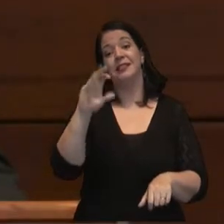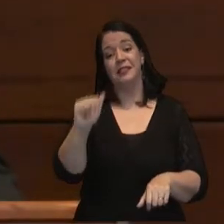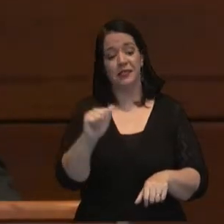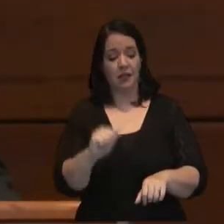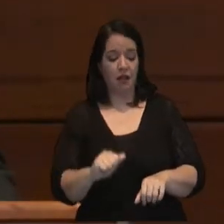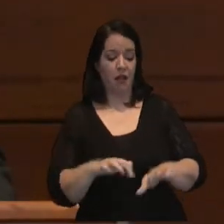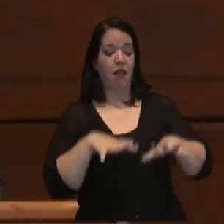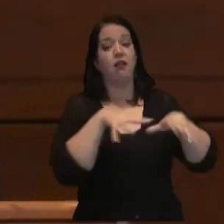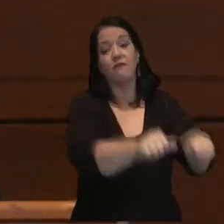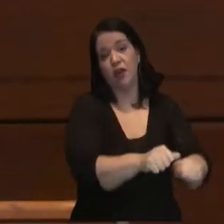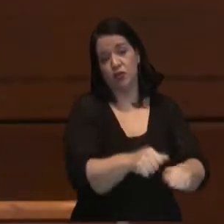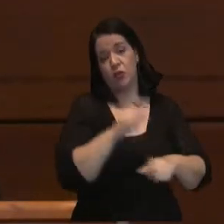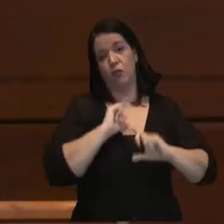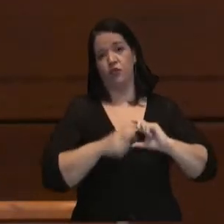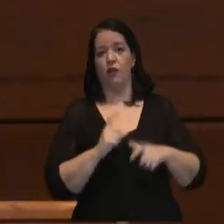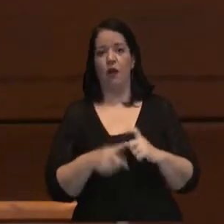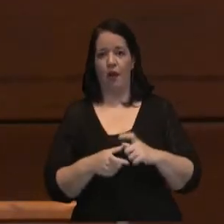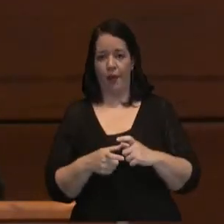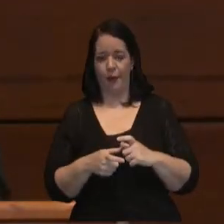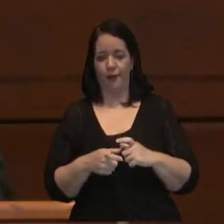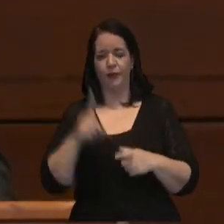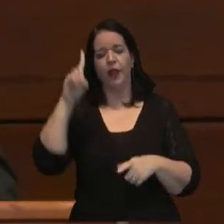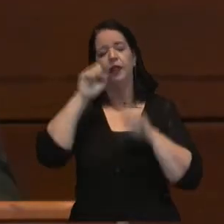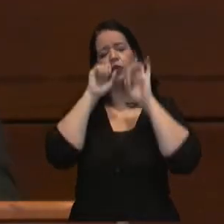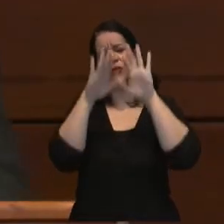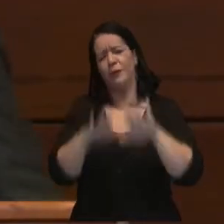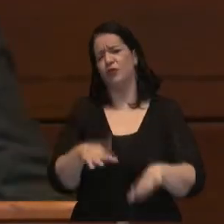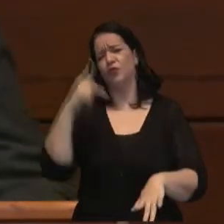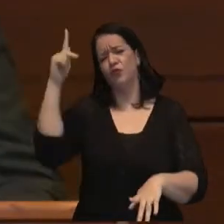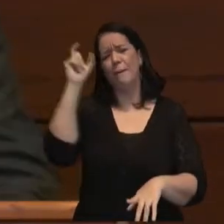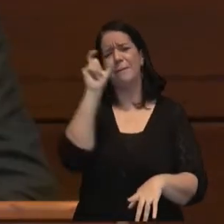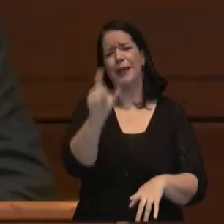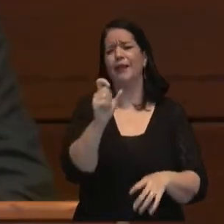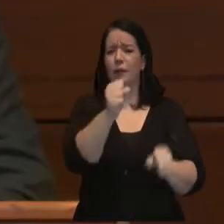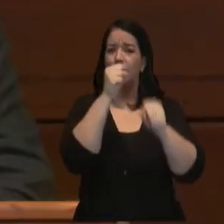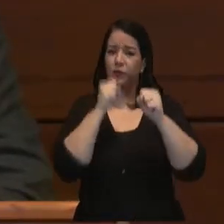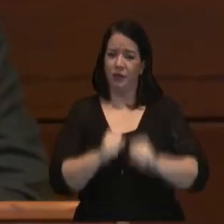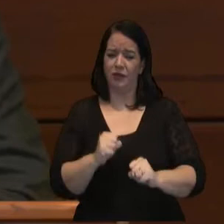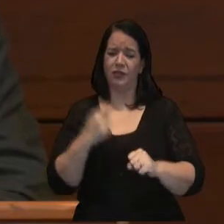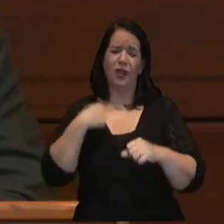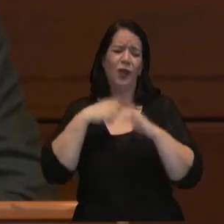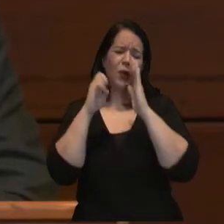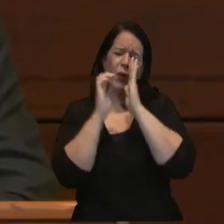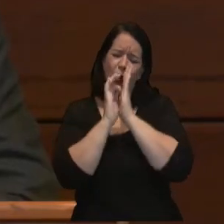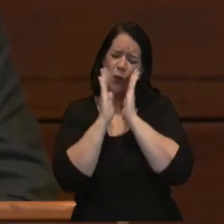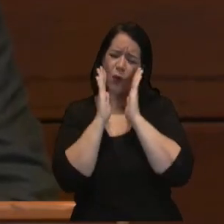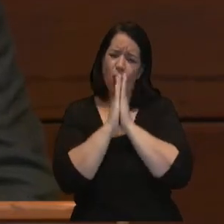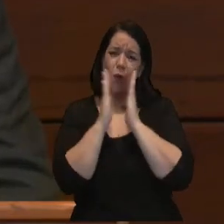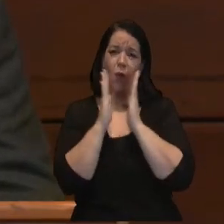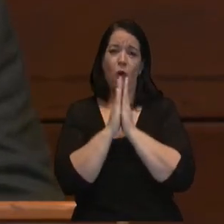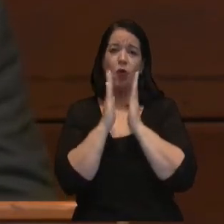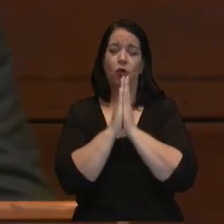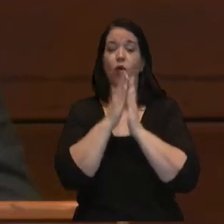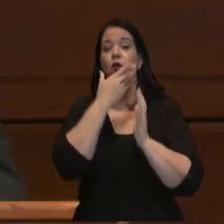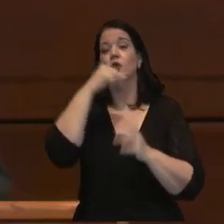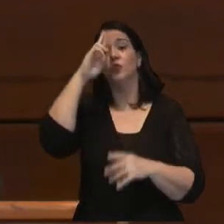tão poderosa, o desejo do meu coração, queridos, e a minha oração é de que o Senhor